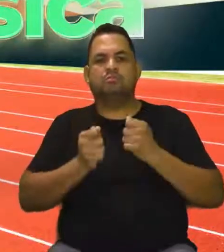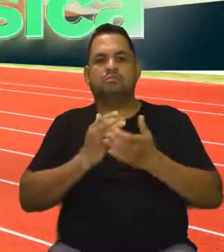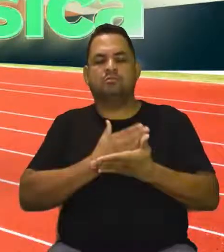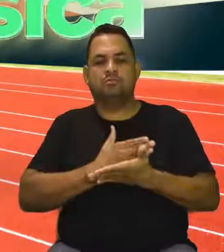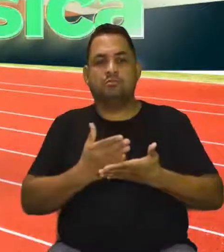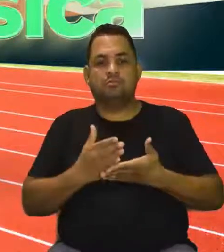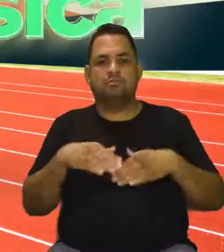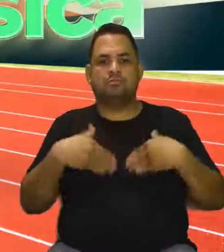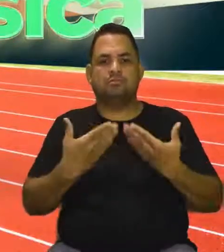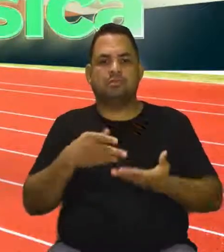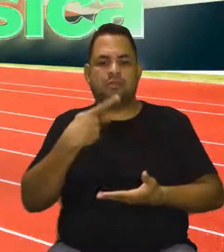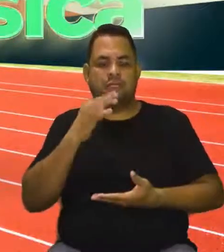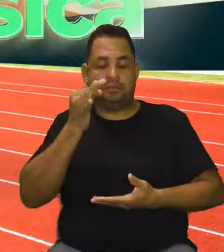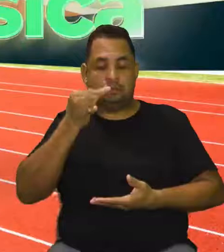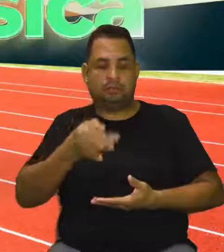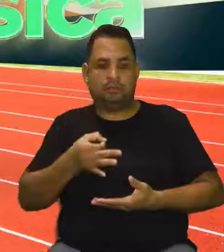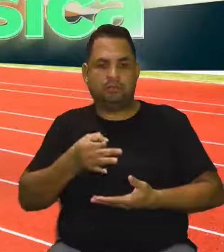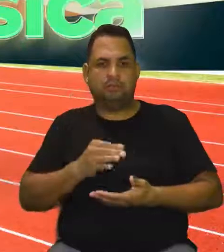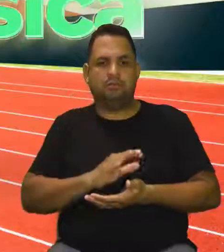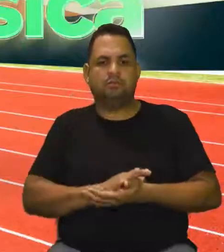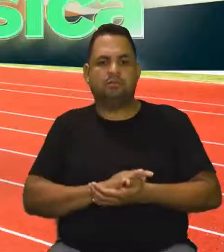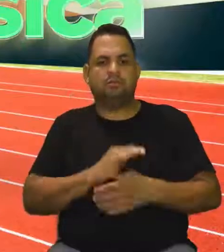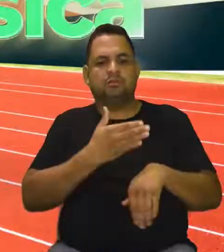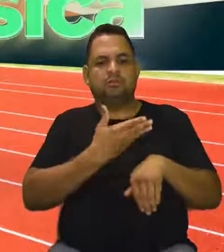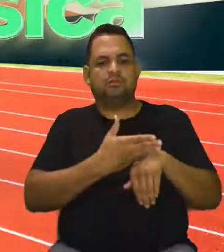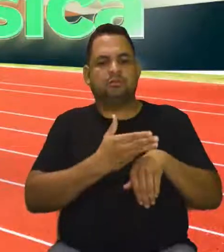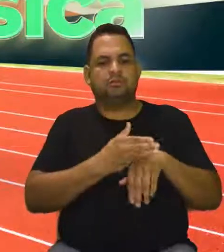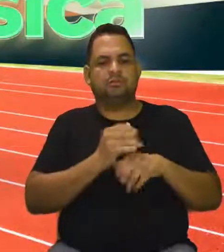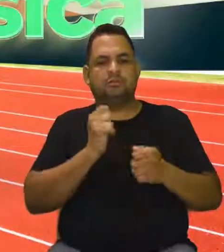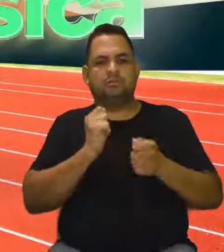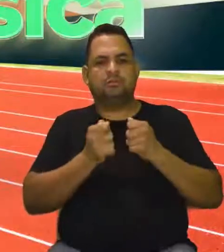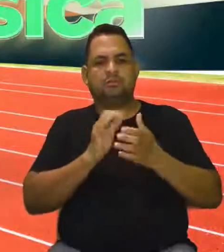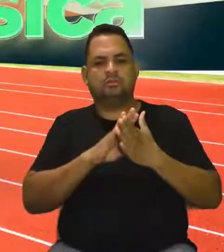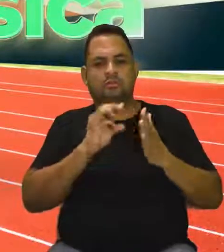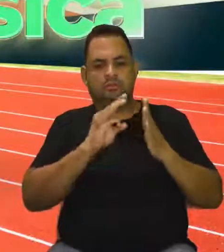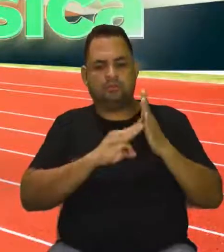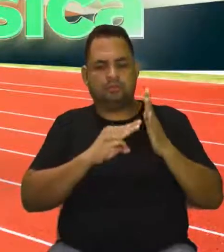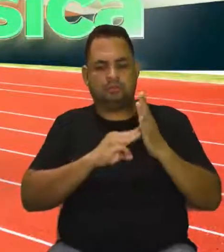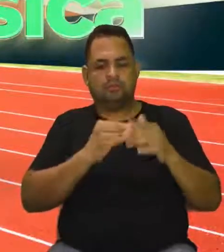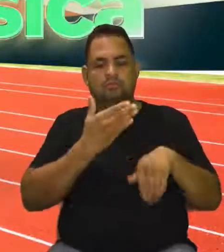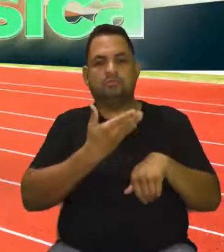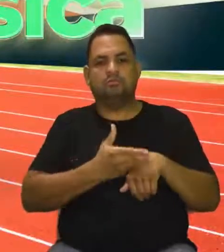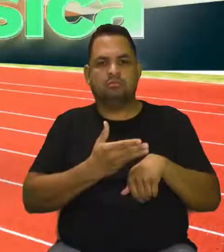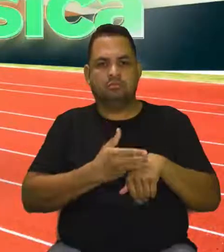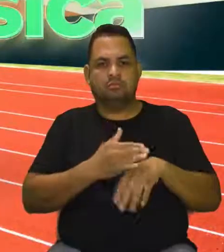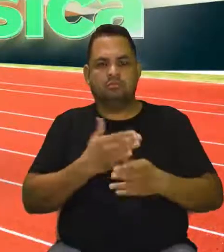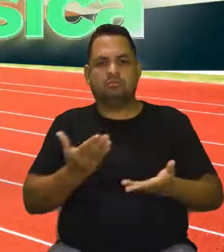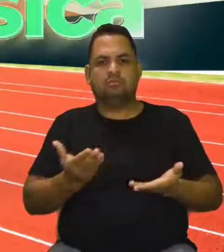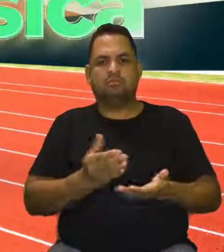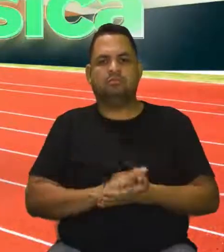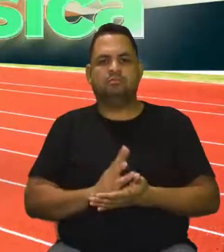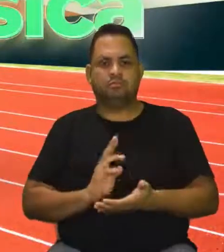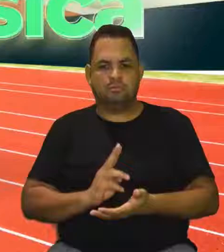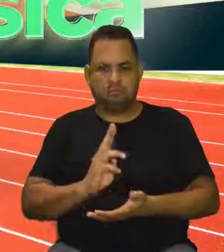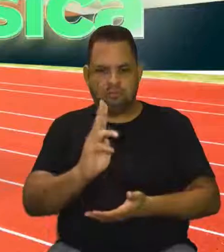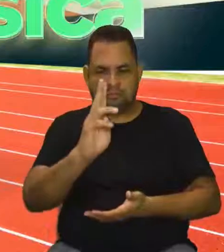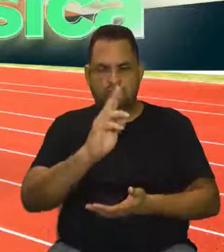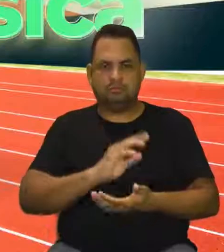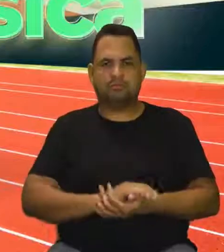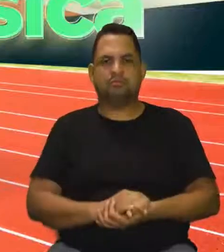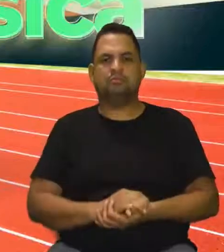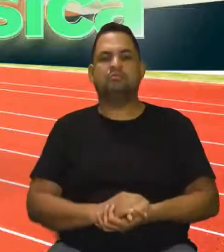começar a falar corretamente. Então, o treinamento funcional é o quê? É o método de treinamento. Vamos seguir? Fica comigo